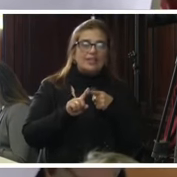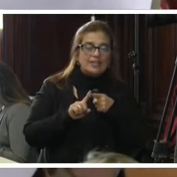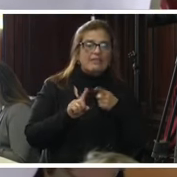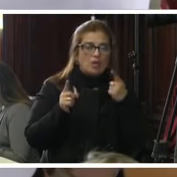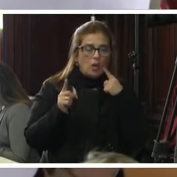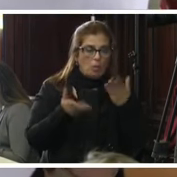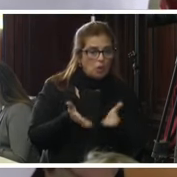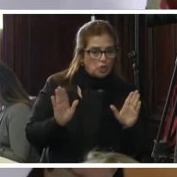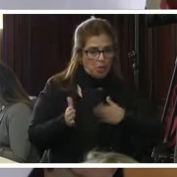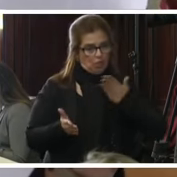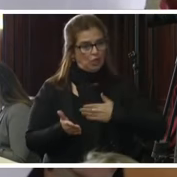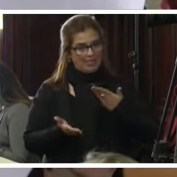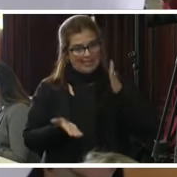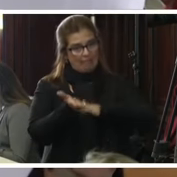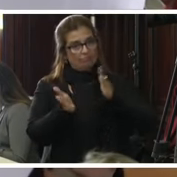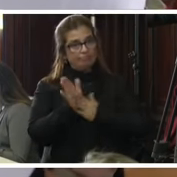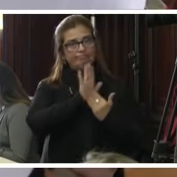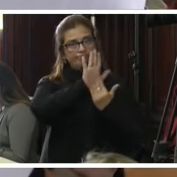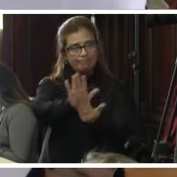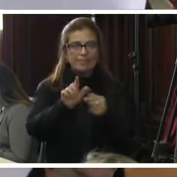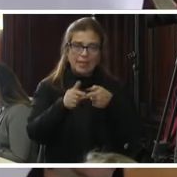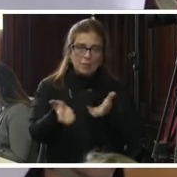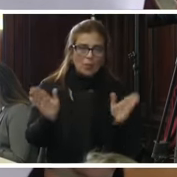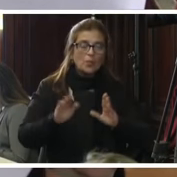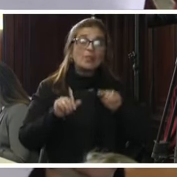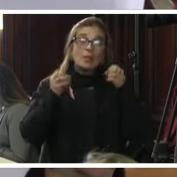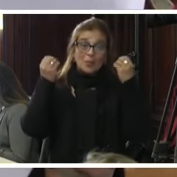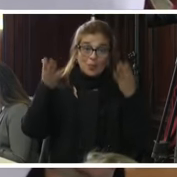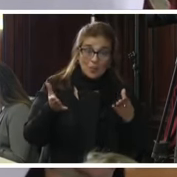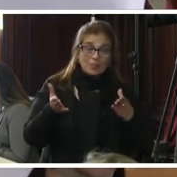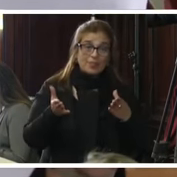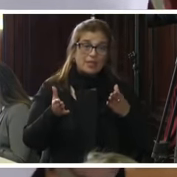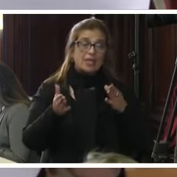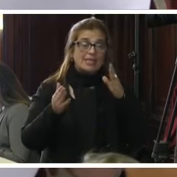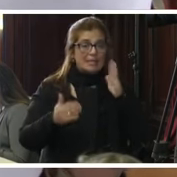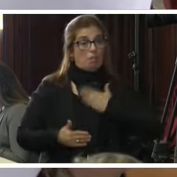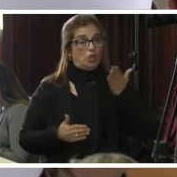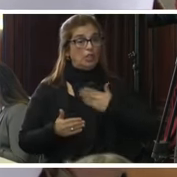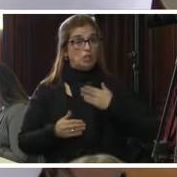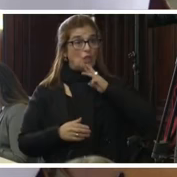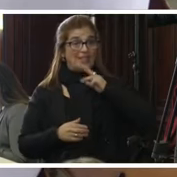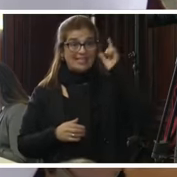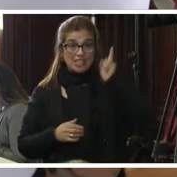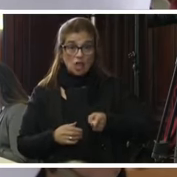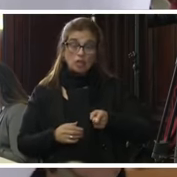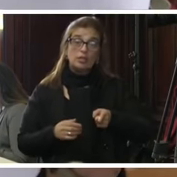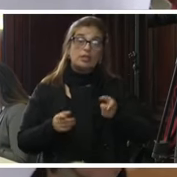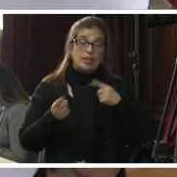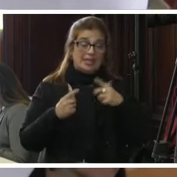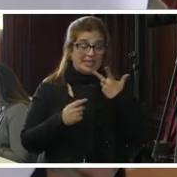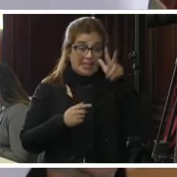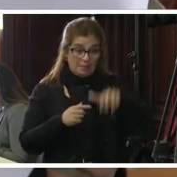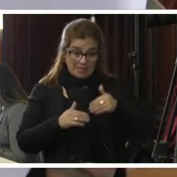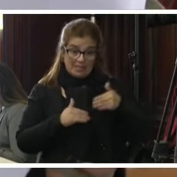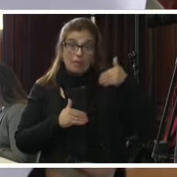corpus coletivo impetrado pela Defensoria Pública, que só veio a ser decidido favoravelmente quase 3 meses